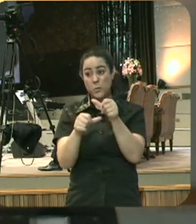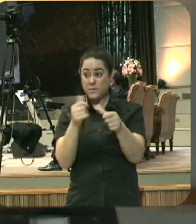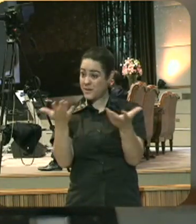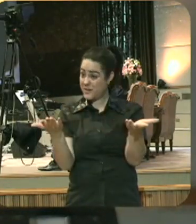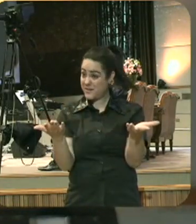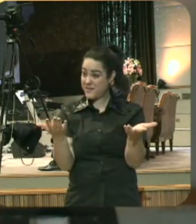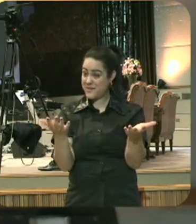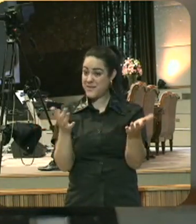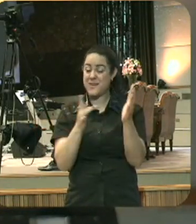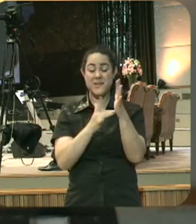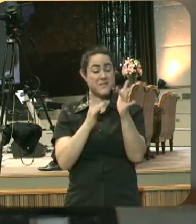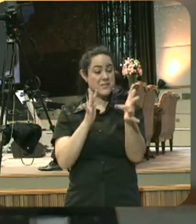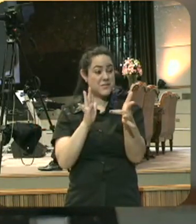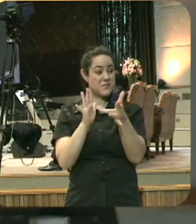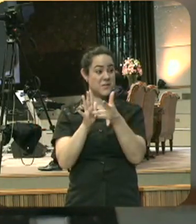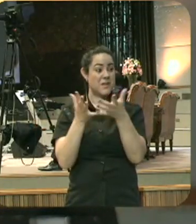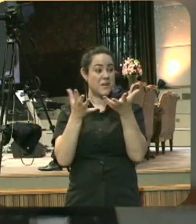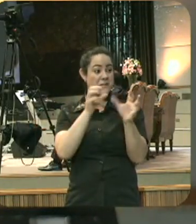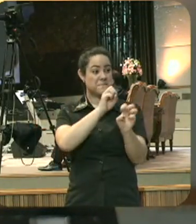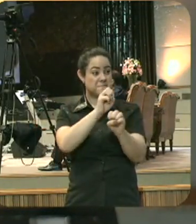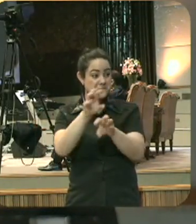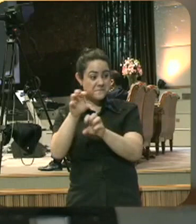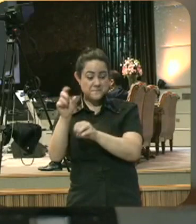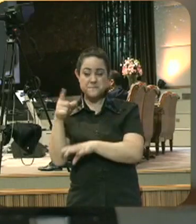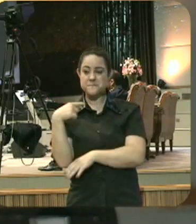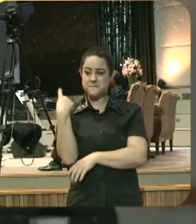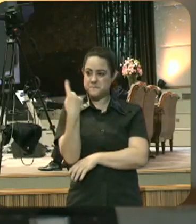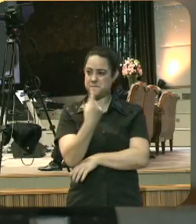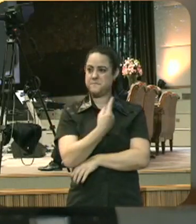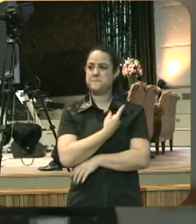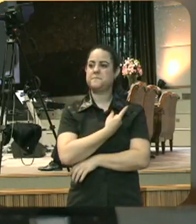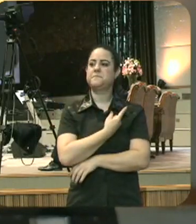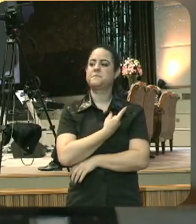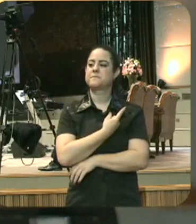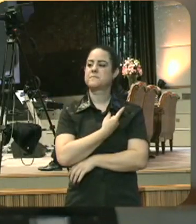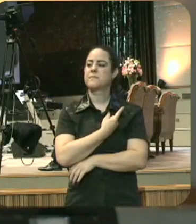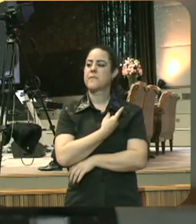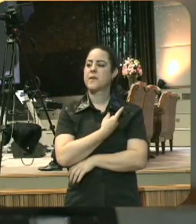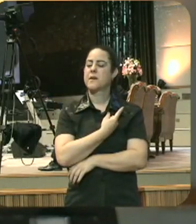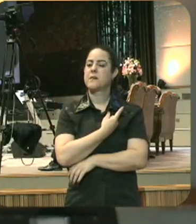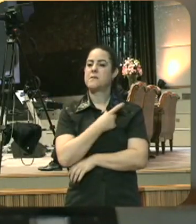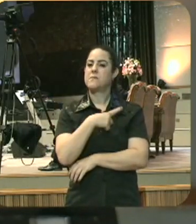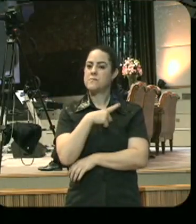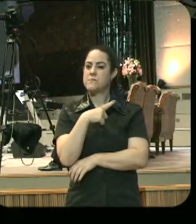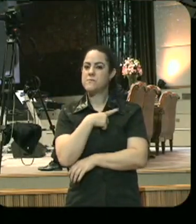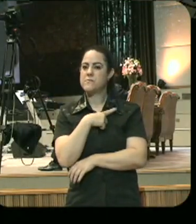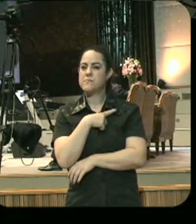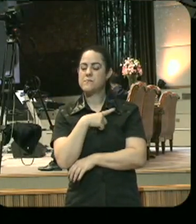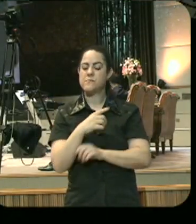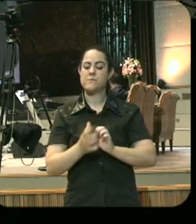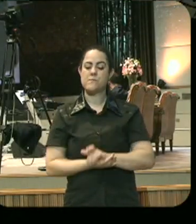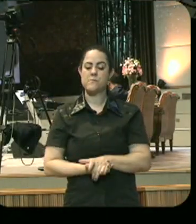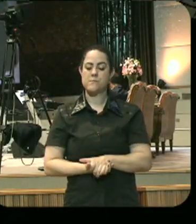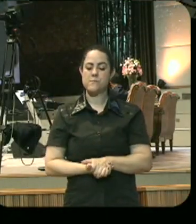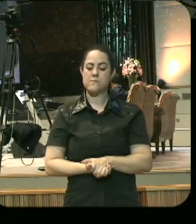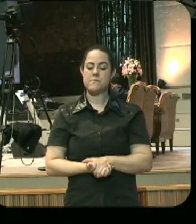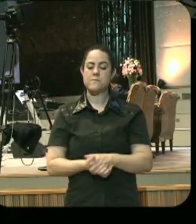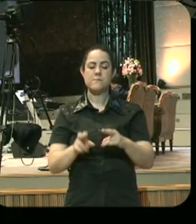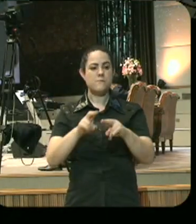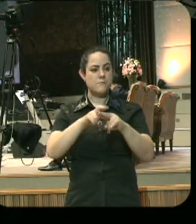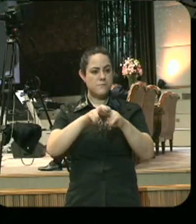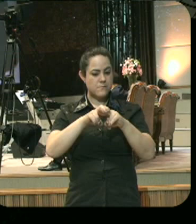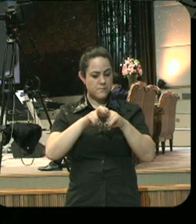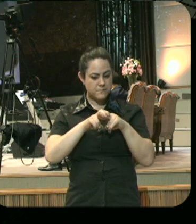E é isso que Jesus quer ensinar para a gente na Bíblia, e que Deus está ensinando através desse evento. Por